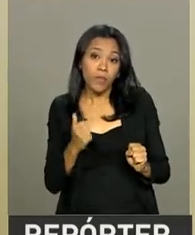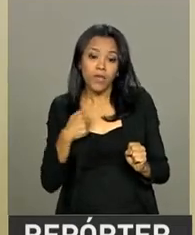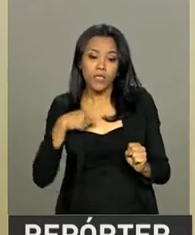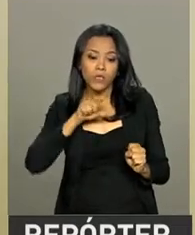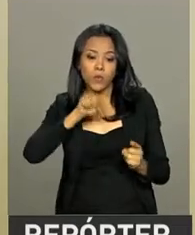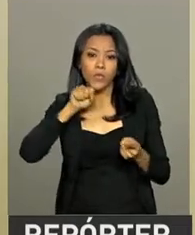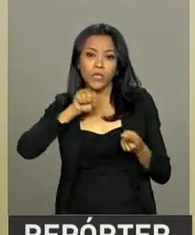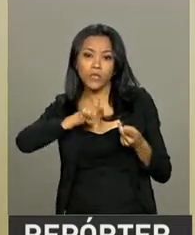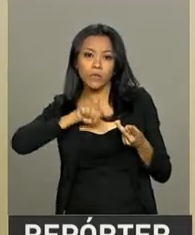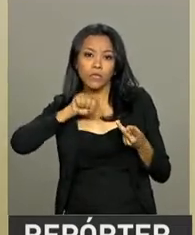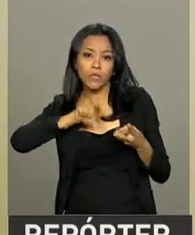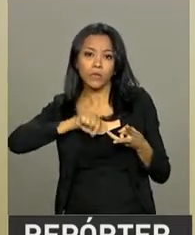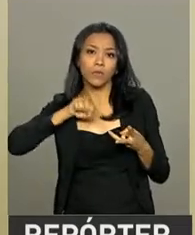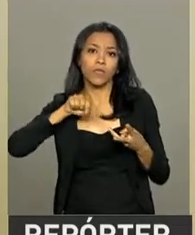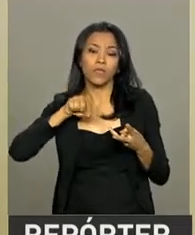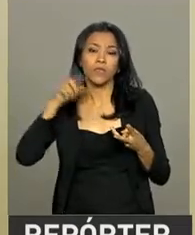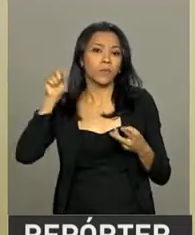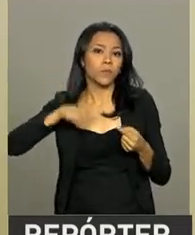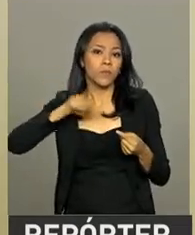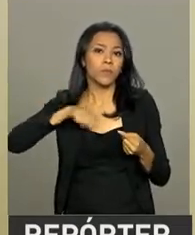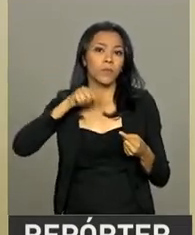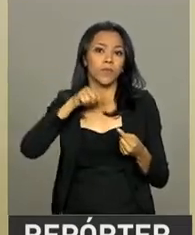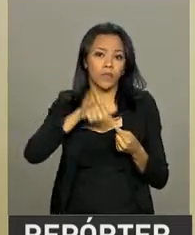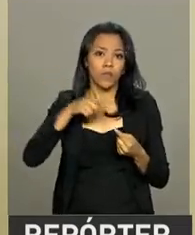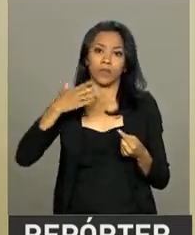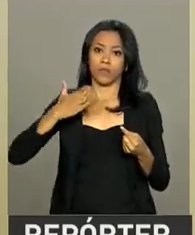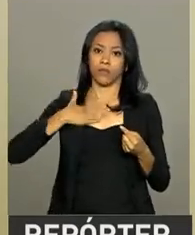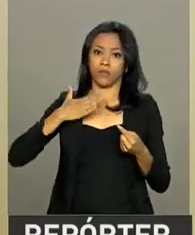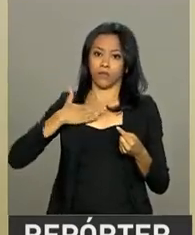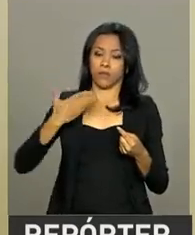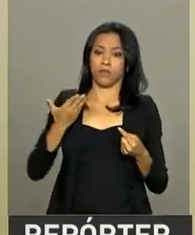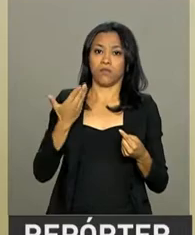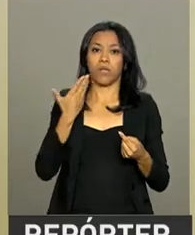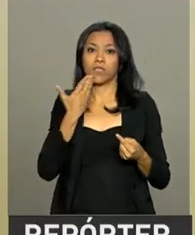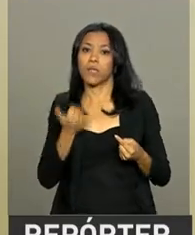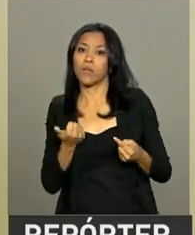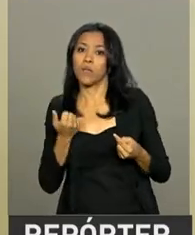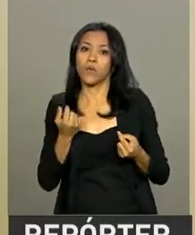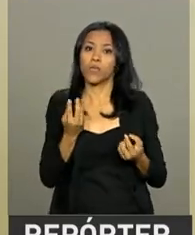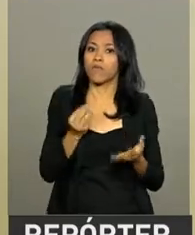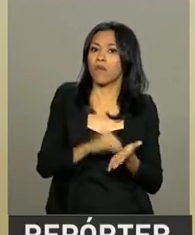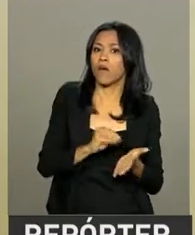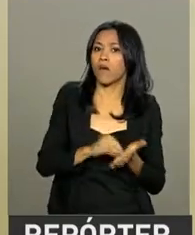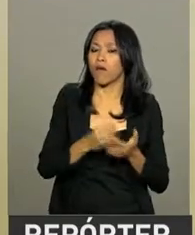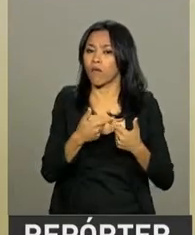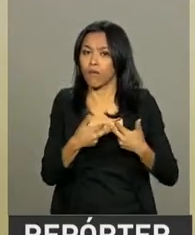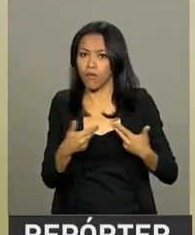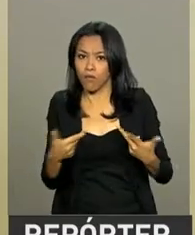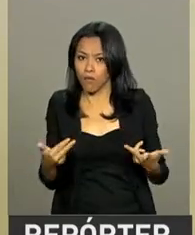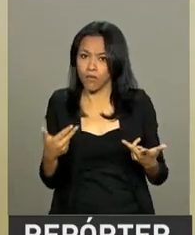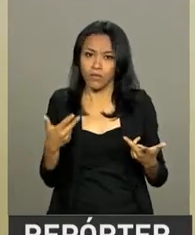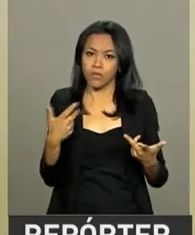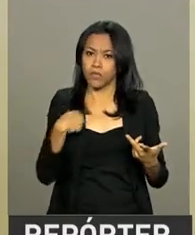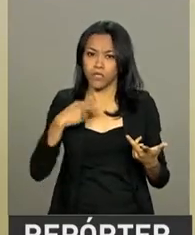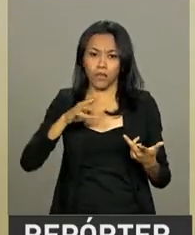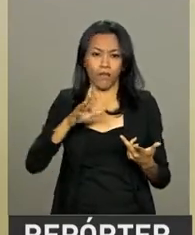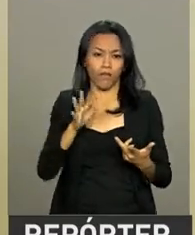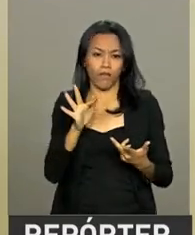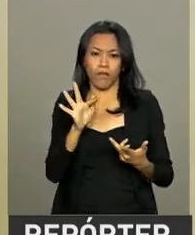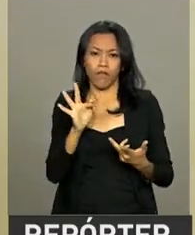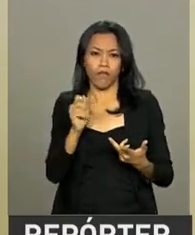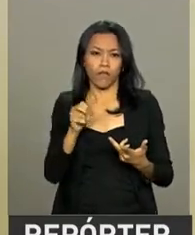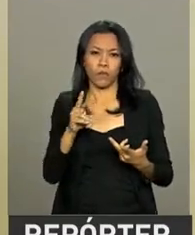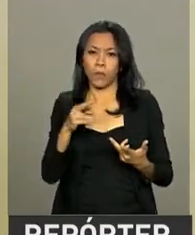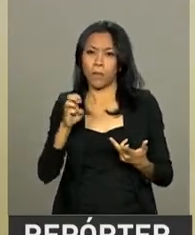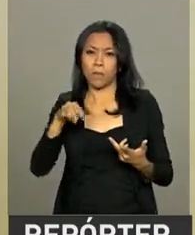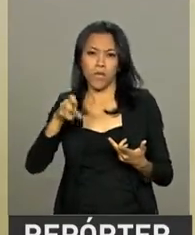selecionar melhor aquelas remessas que possam ter algum tipo de ilícito, algum tipo de irregularidade, seja por subfaturamento, seja por uma